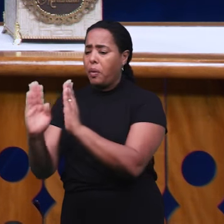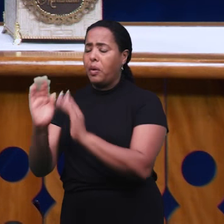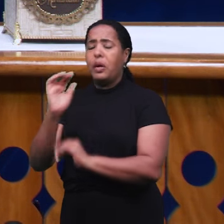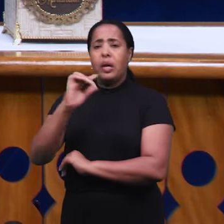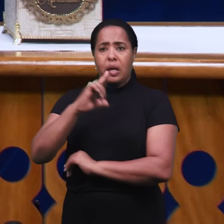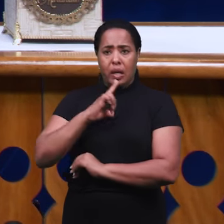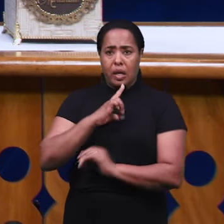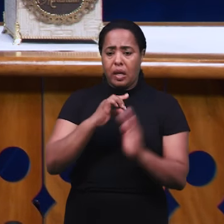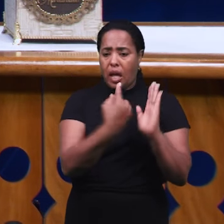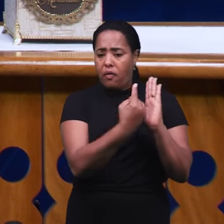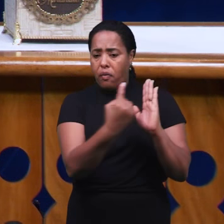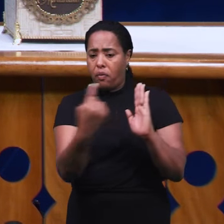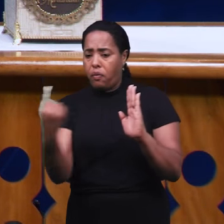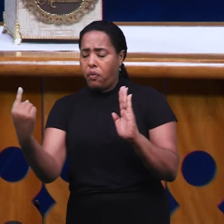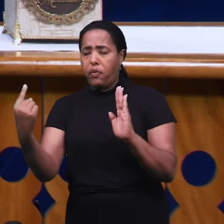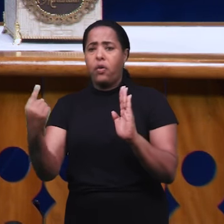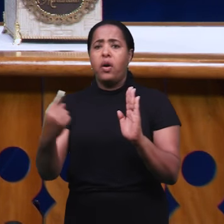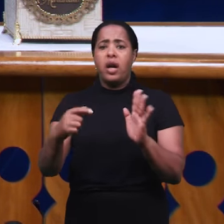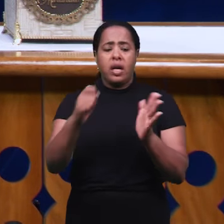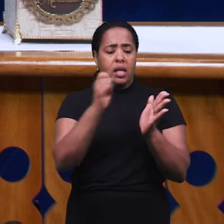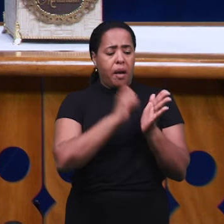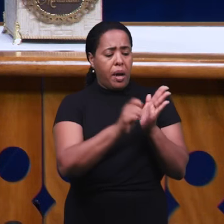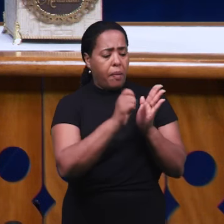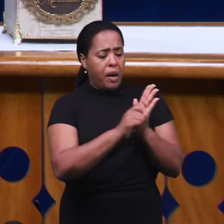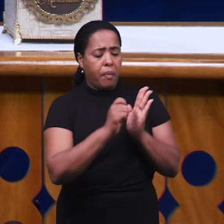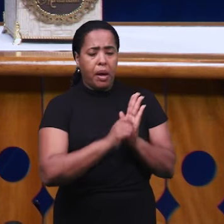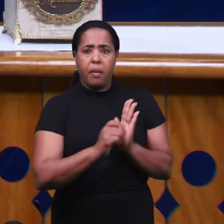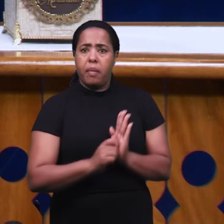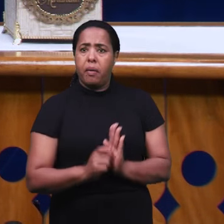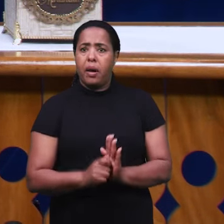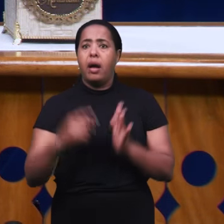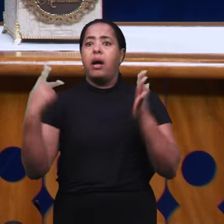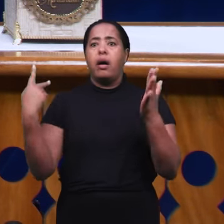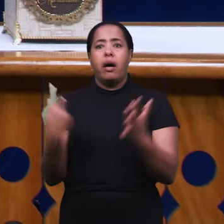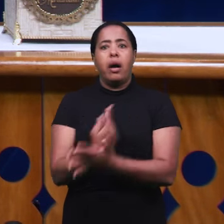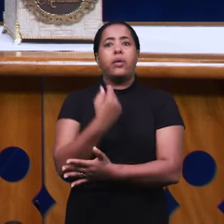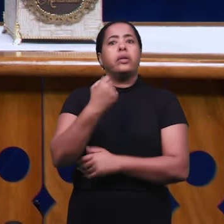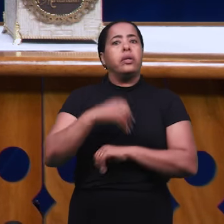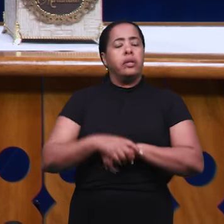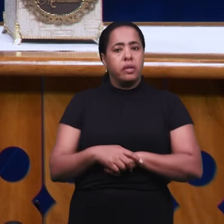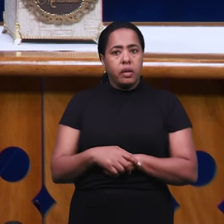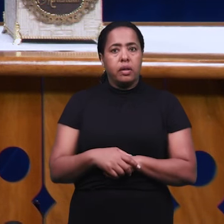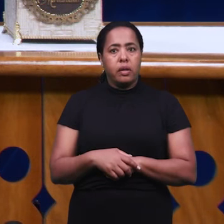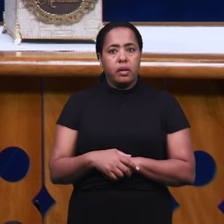assim: isso está escrito. E como estava escrito, acontecia.